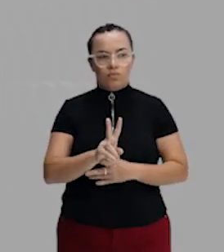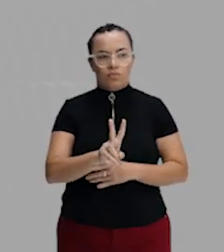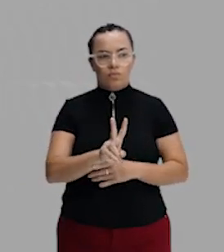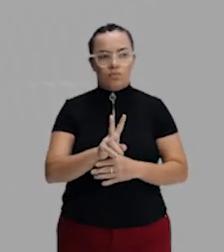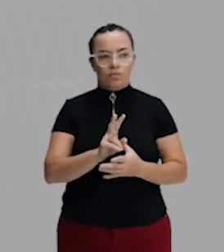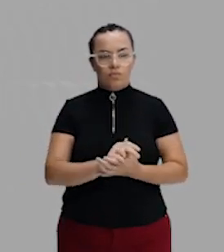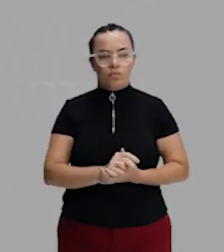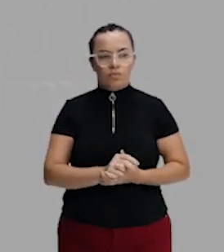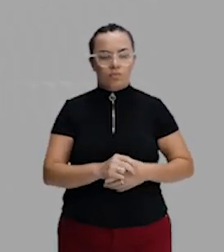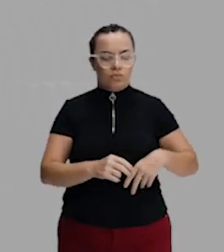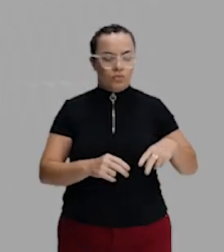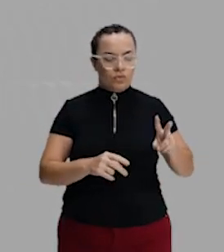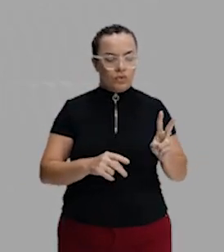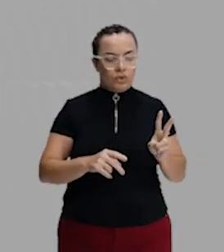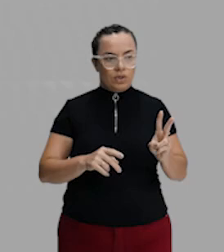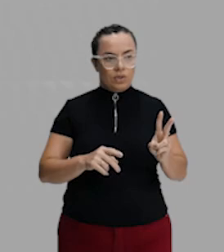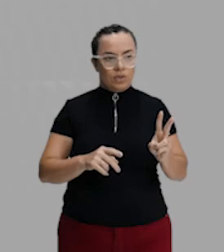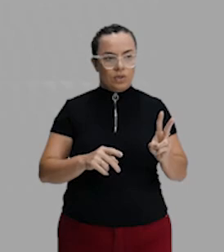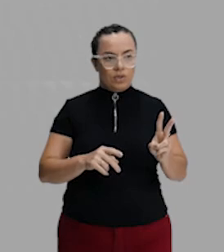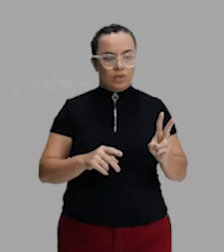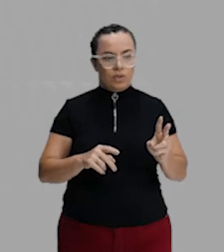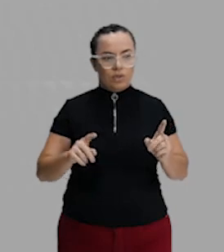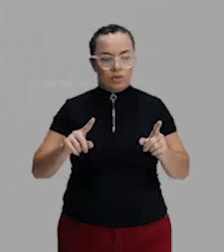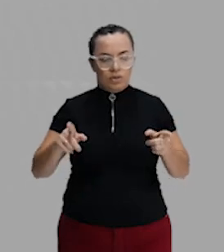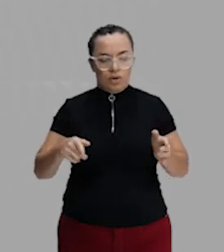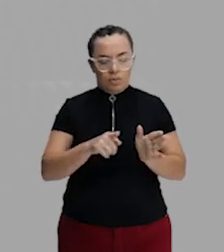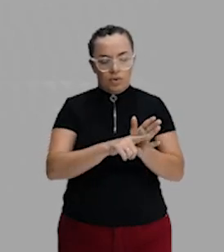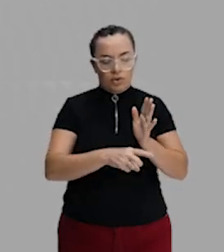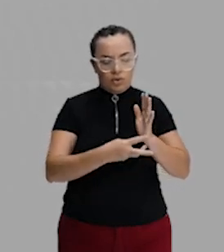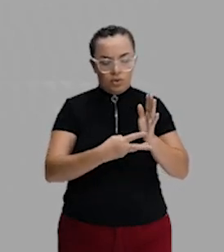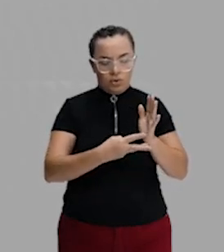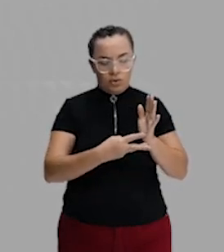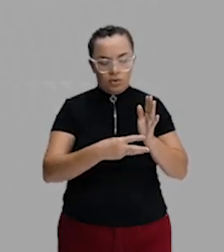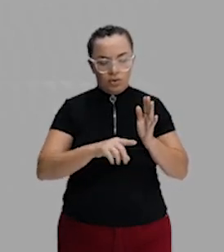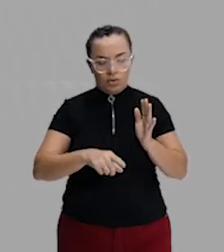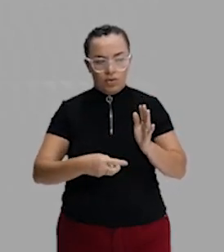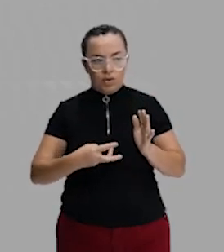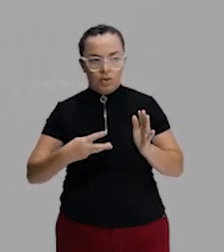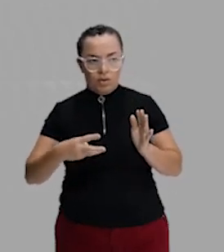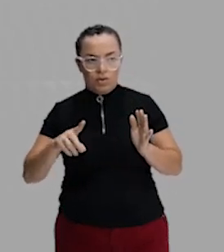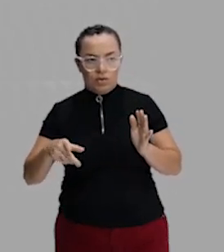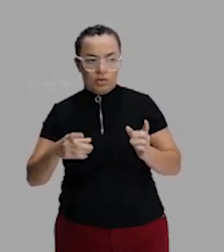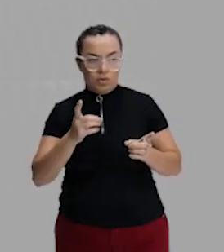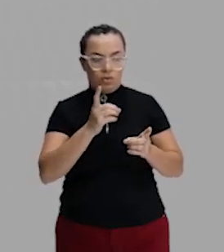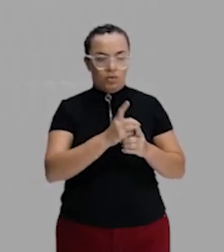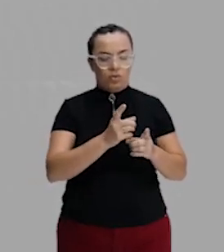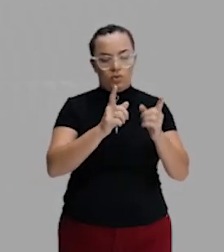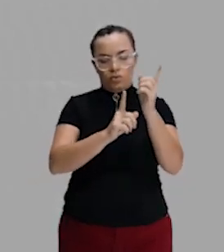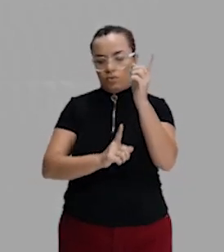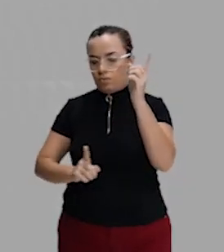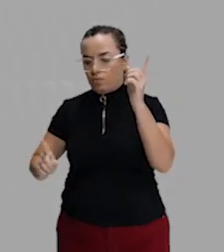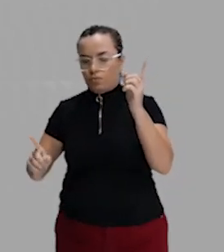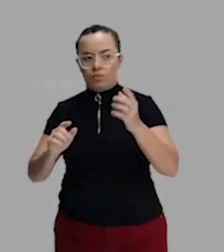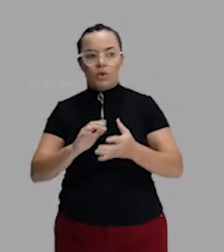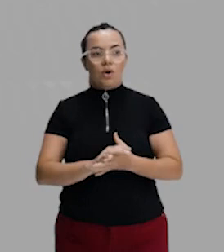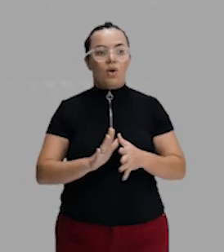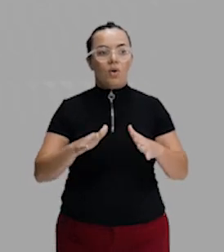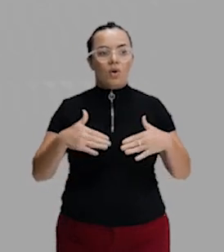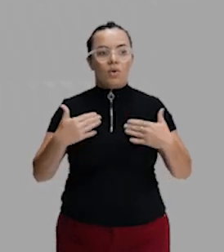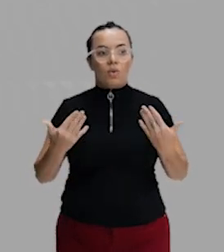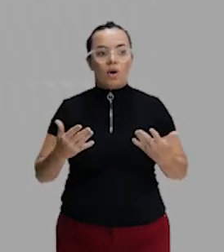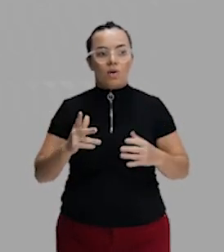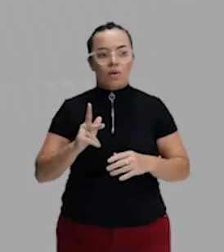3 e menos 3. Tá? Vem aqui, ó. Qual é o meu parâmetro? O